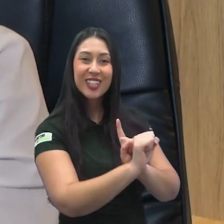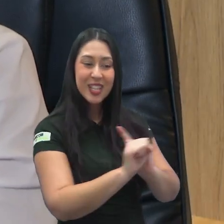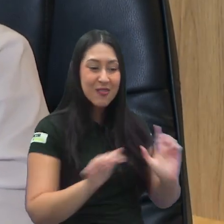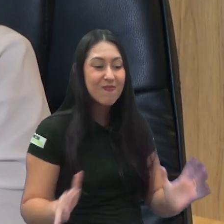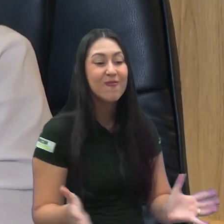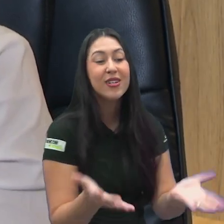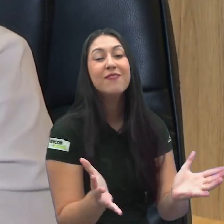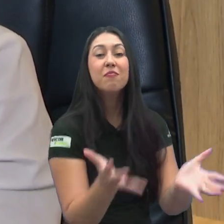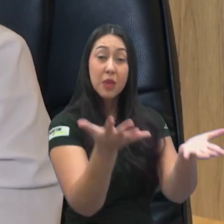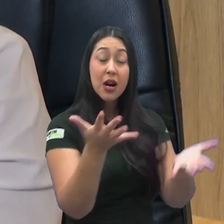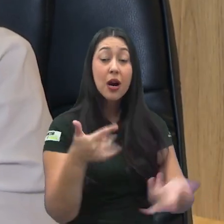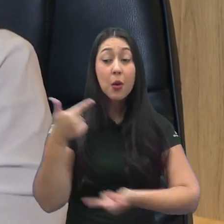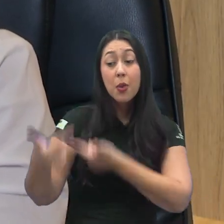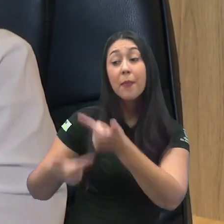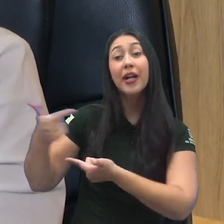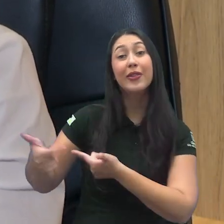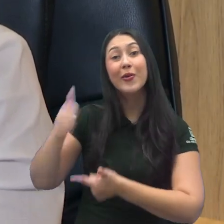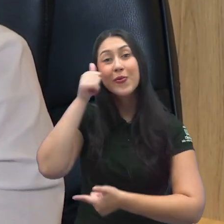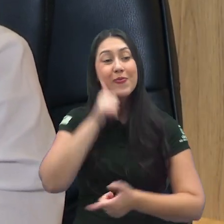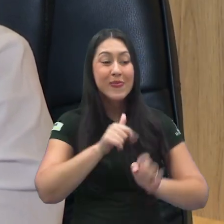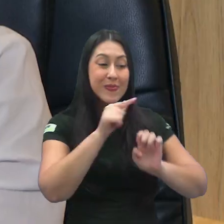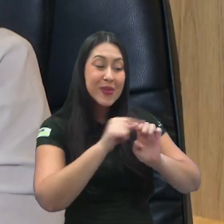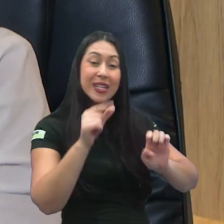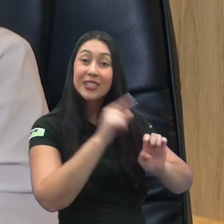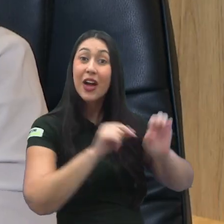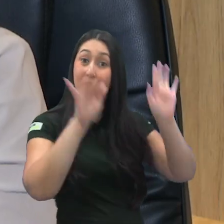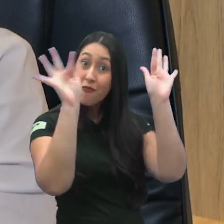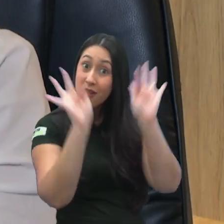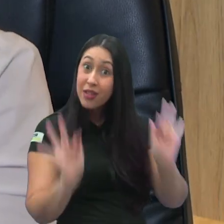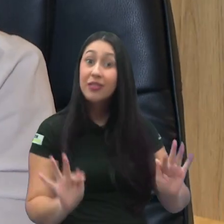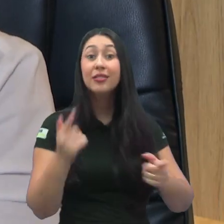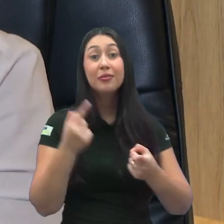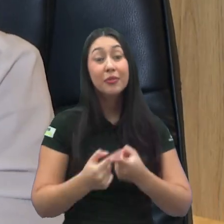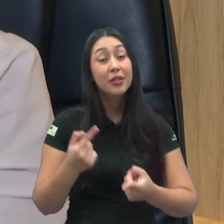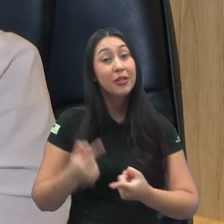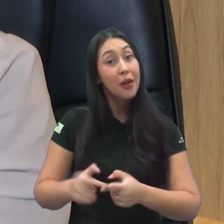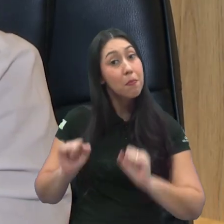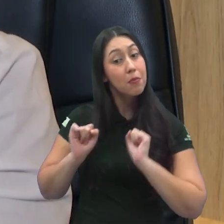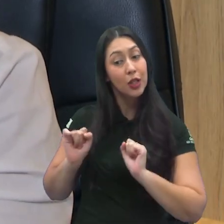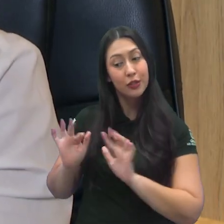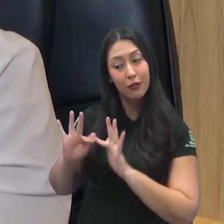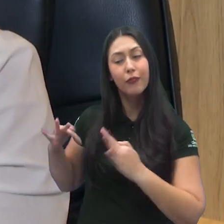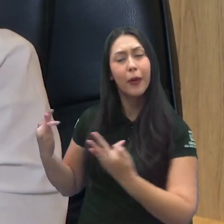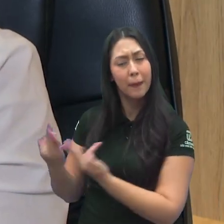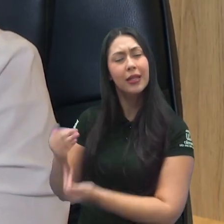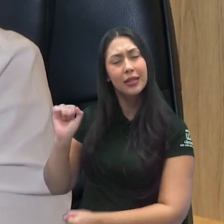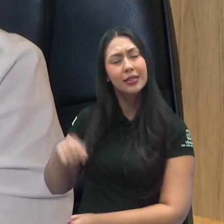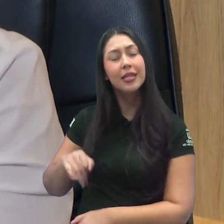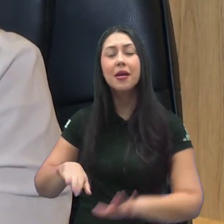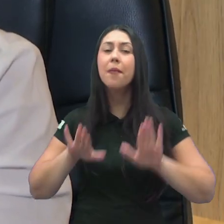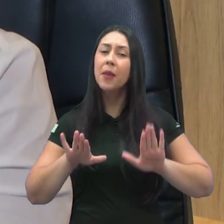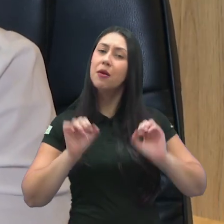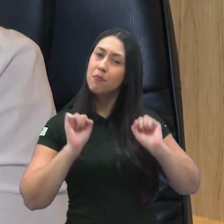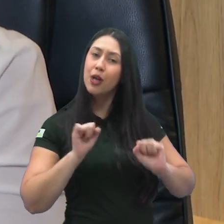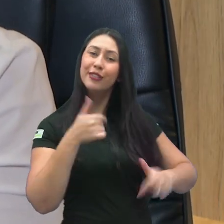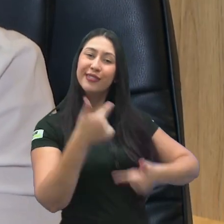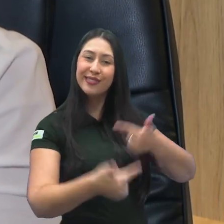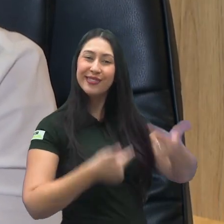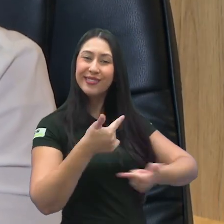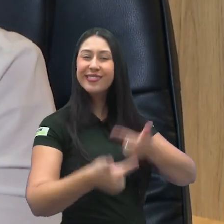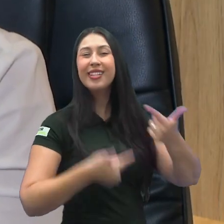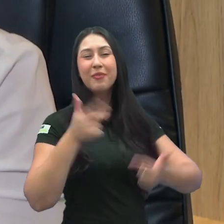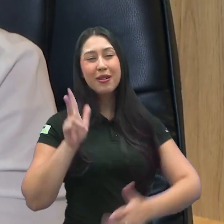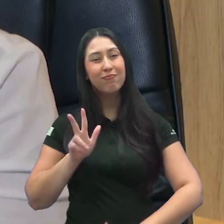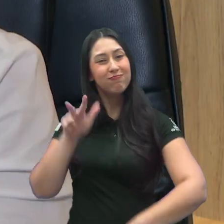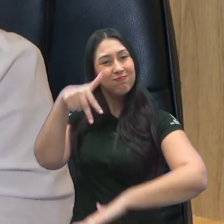ganha uma trabalhadora, uma empresária feliz, porque ela também pode ter a sua família, mas ela também pode exercer o cargo